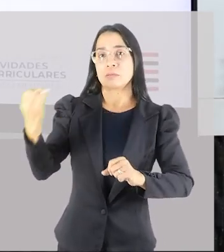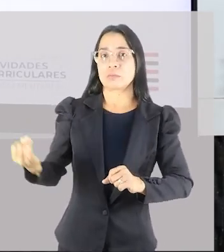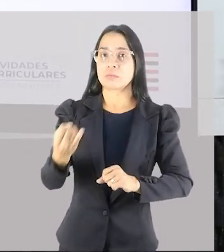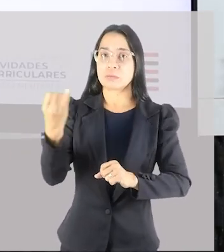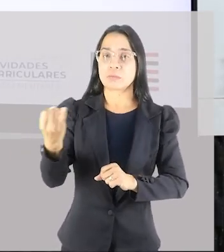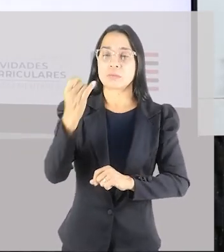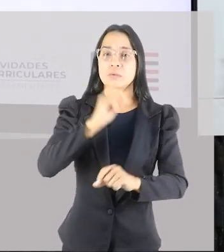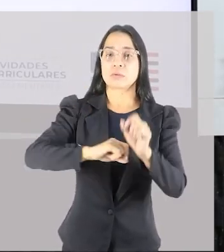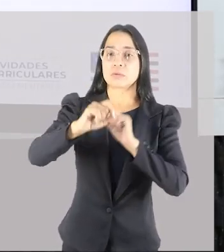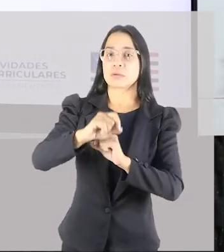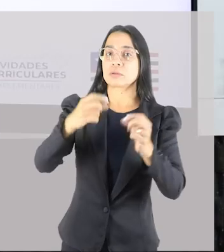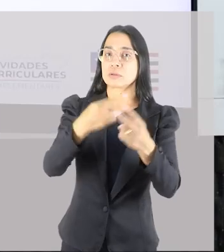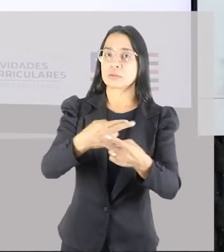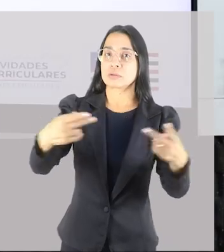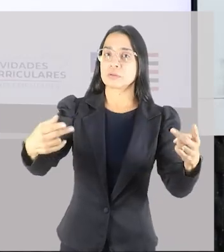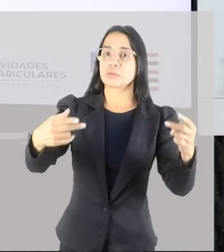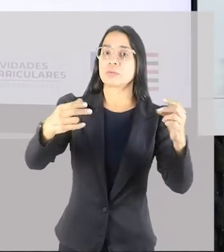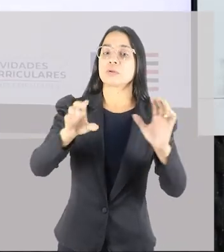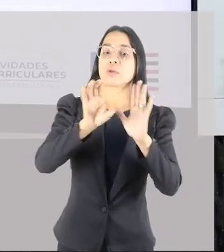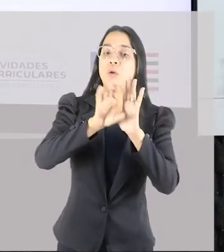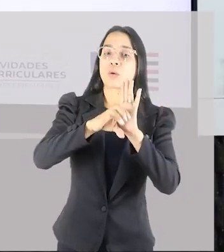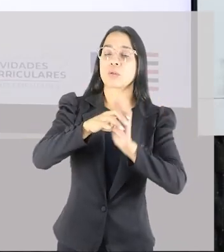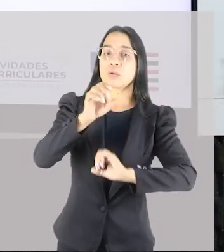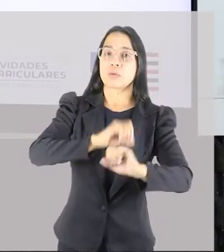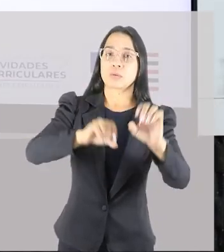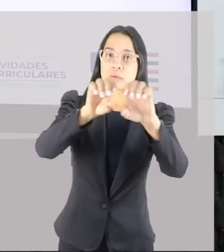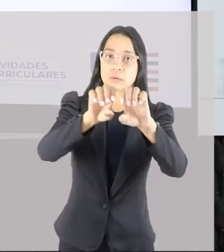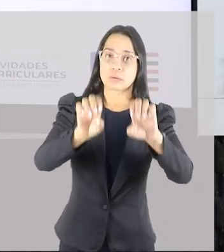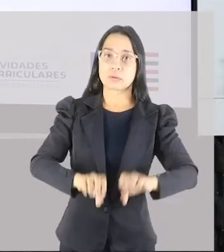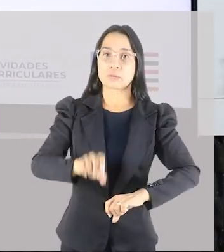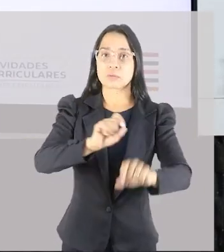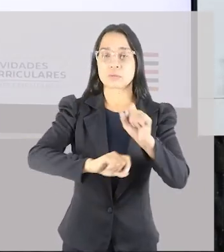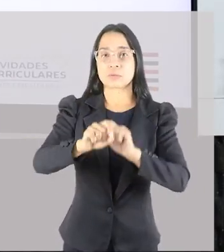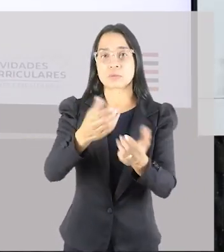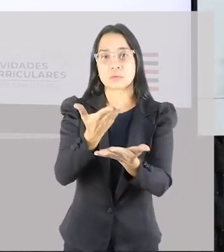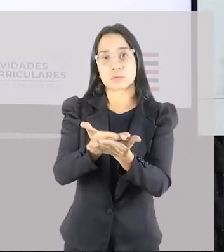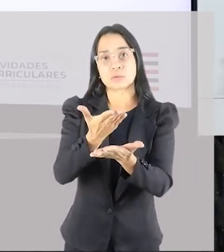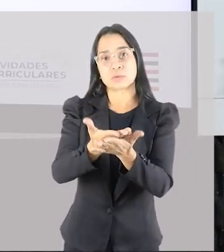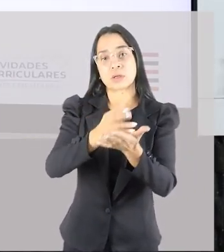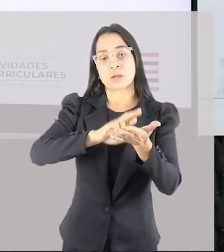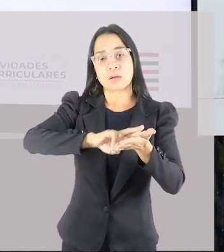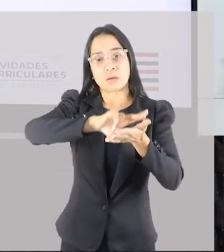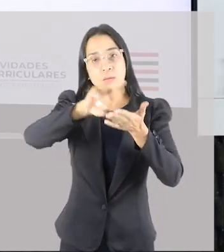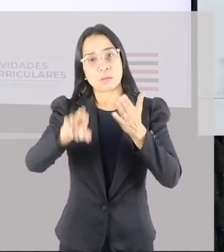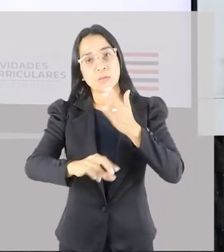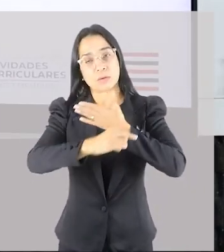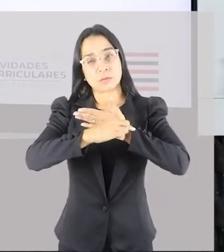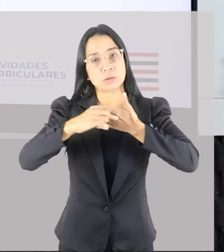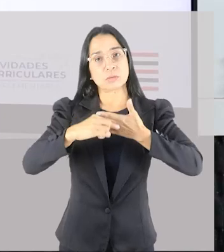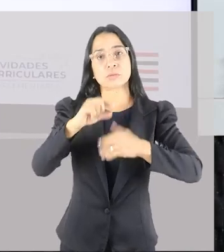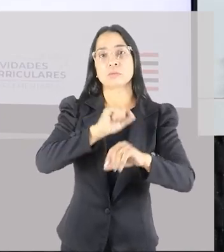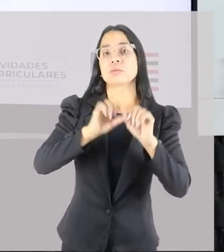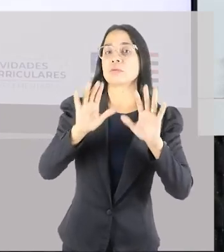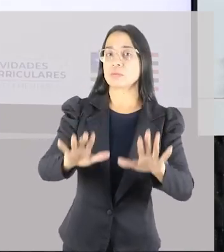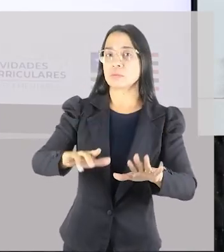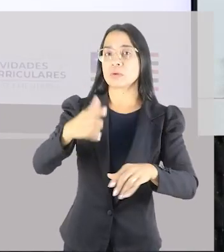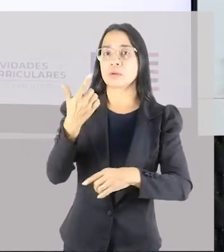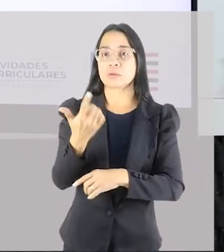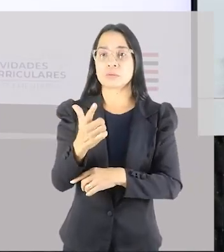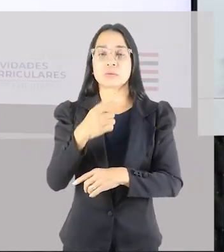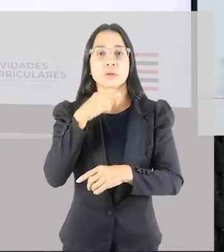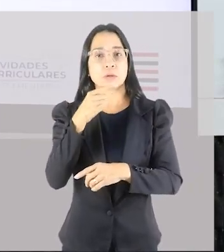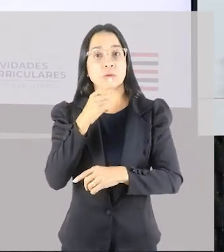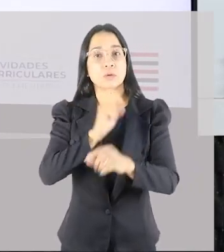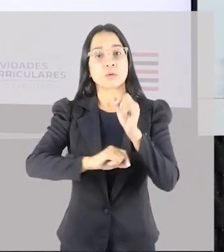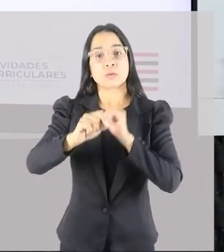destes elementos conceituais dessas estruturas que foram estudadas por vários autores mas sem dúvida nenhuma